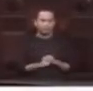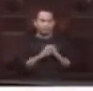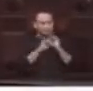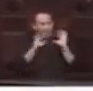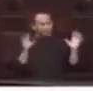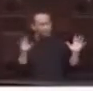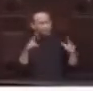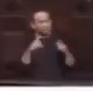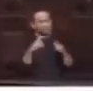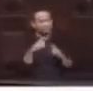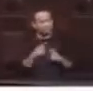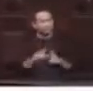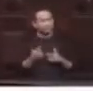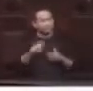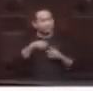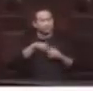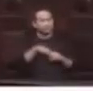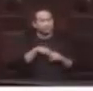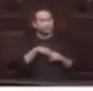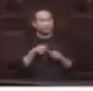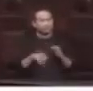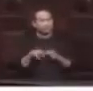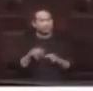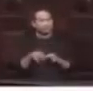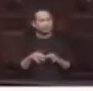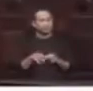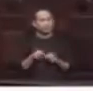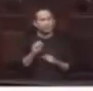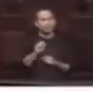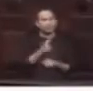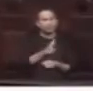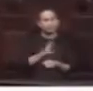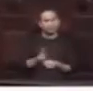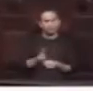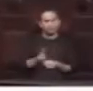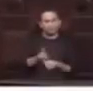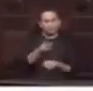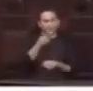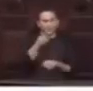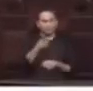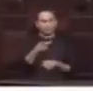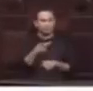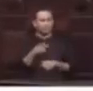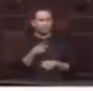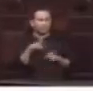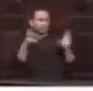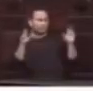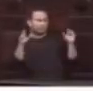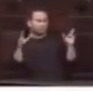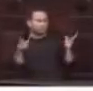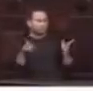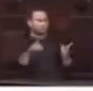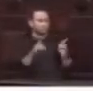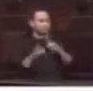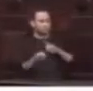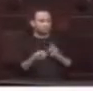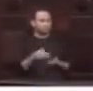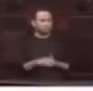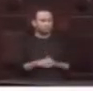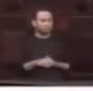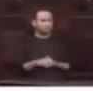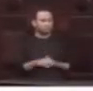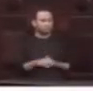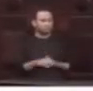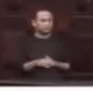recorre na justiça, sabe como é que vocês respondem? Isso é uma questão interna corporis. Vocês respondem sim. Aliás, uma falta